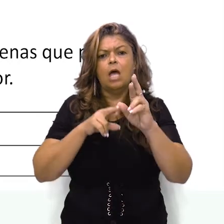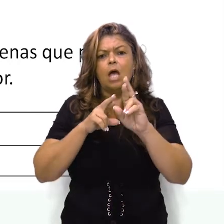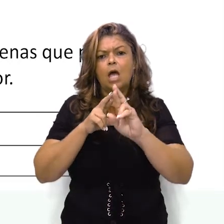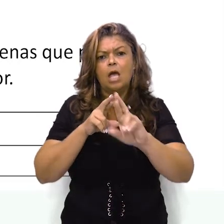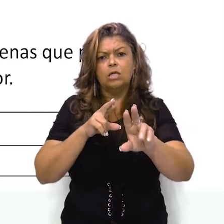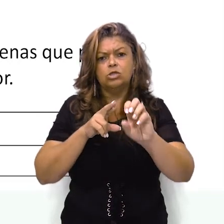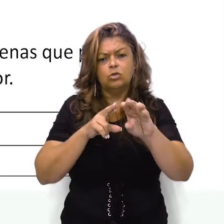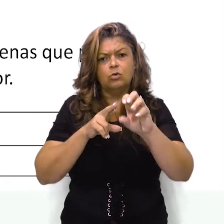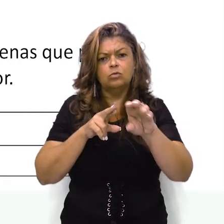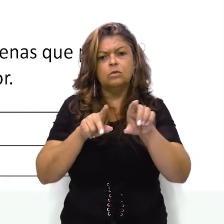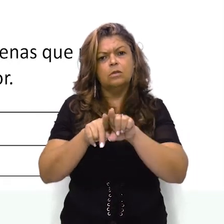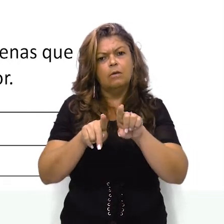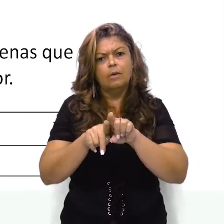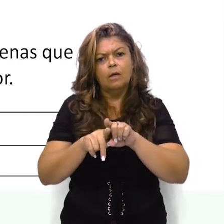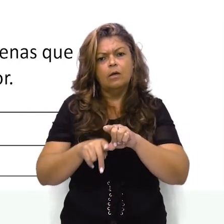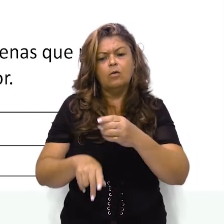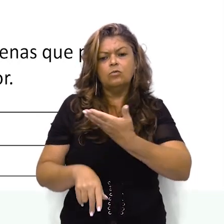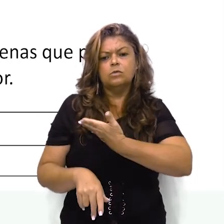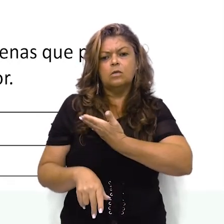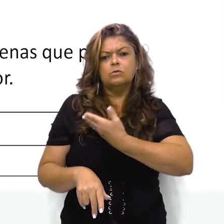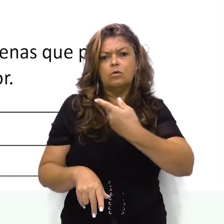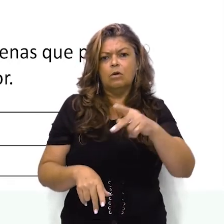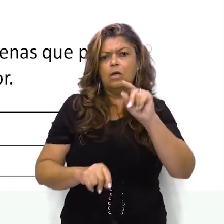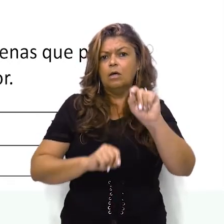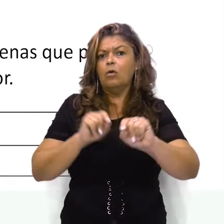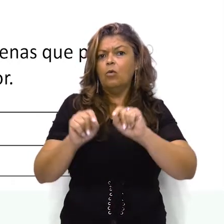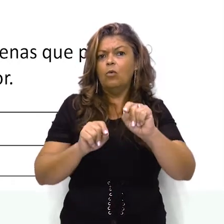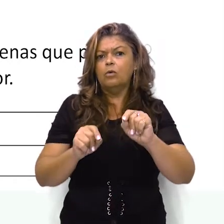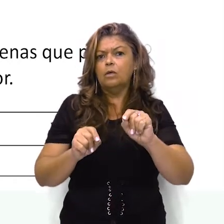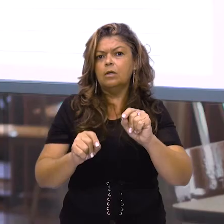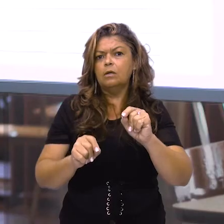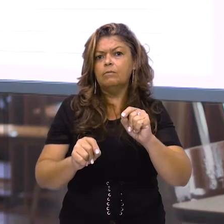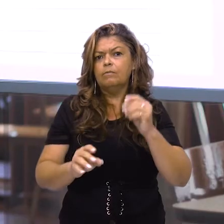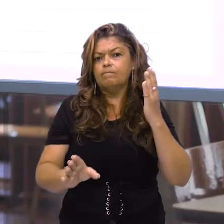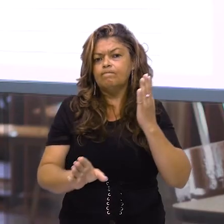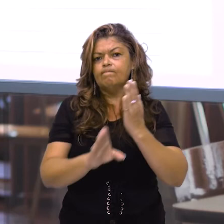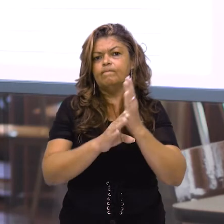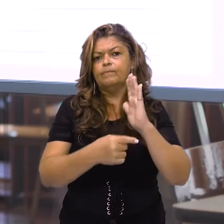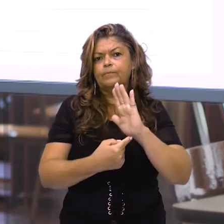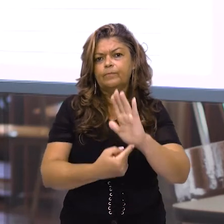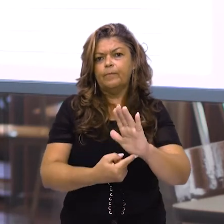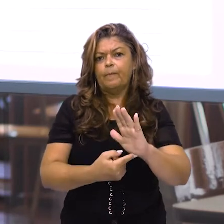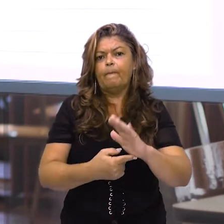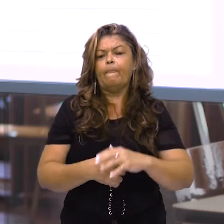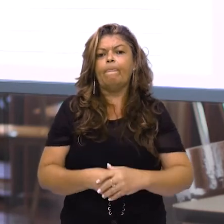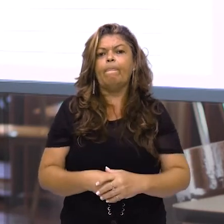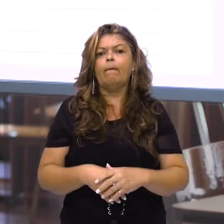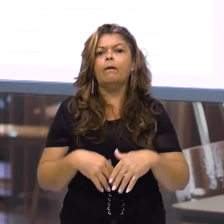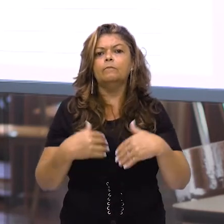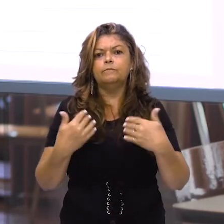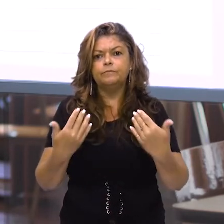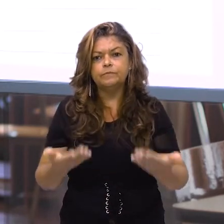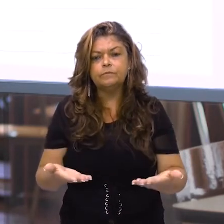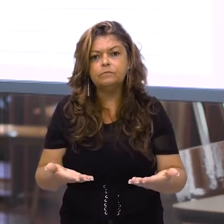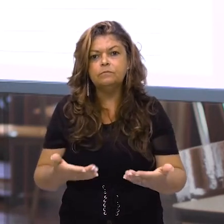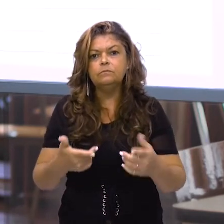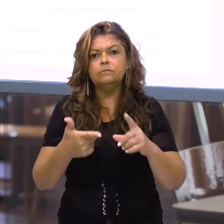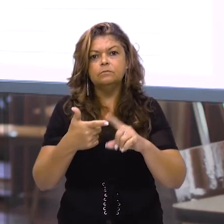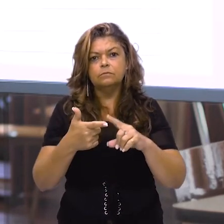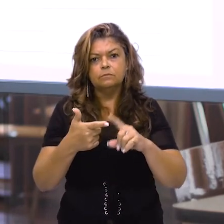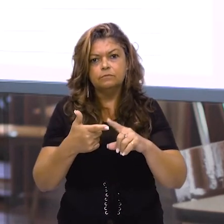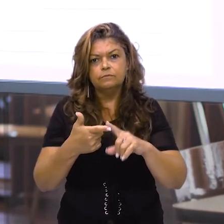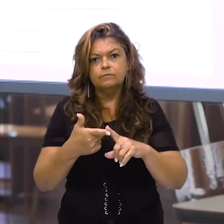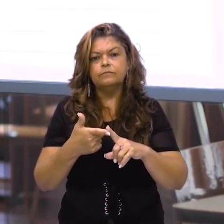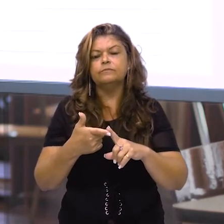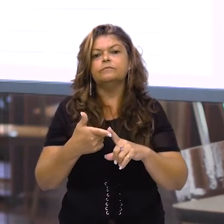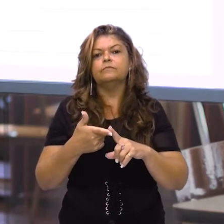e demais colegas, né, o que você encontrou, certo? A segunda questão, ainda tratando aí